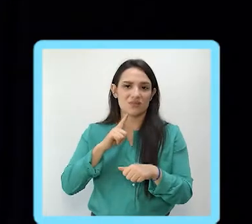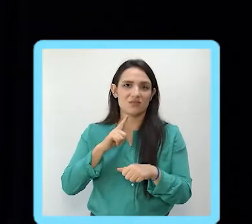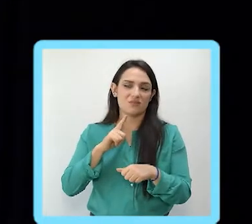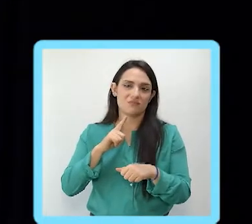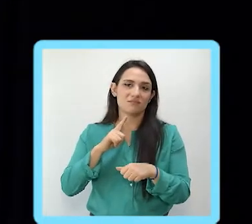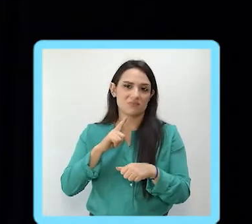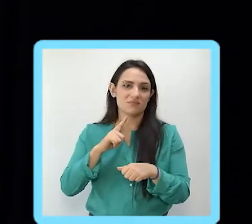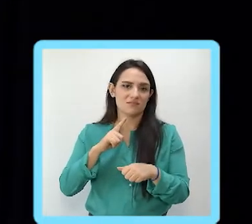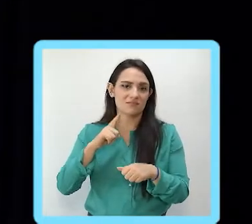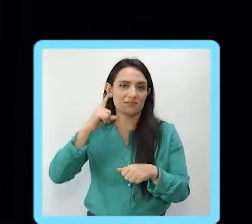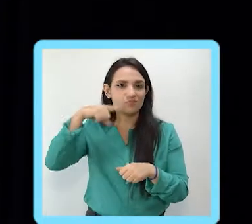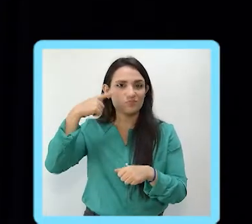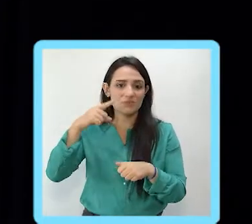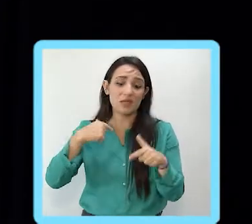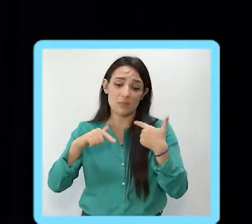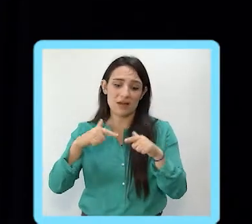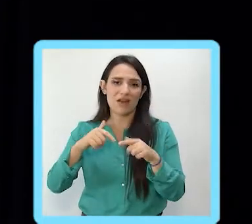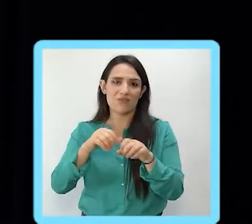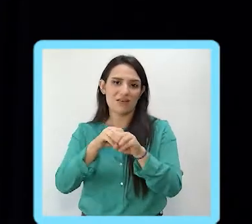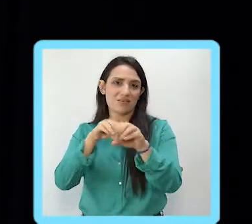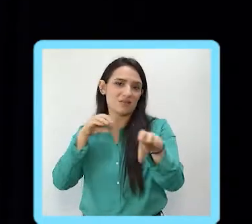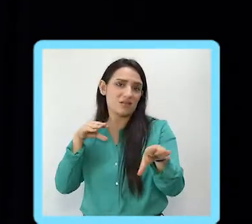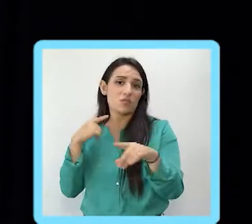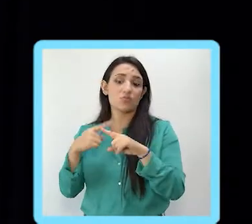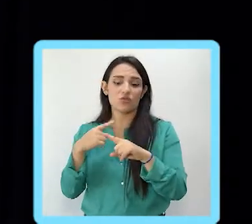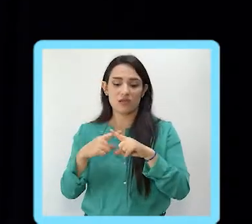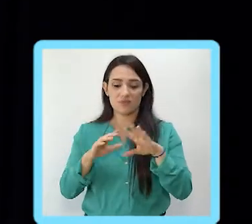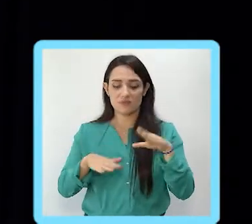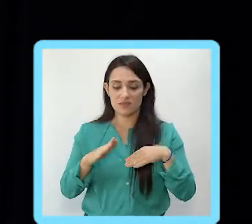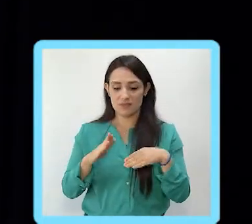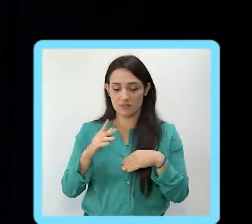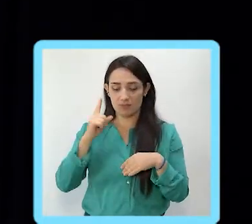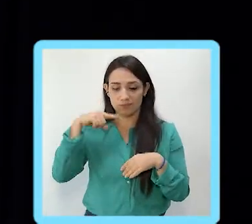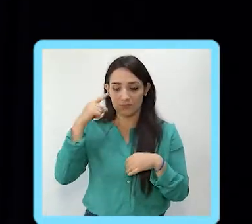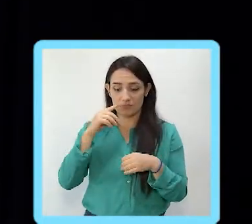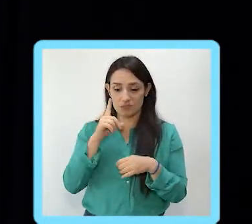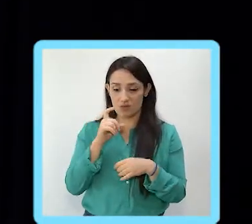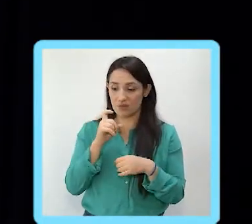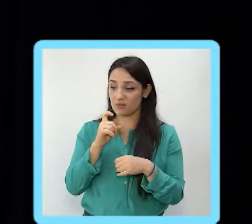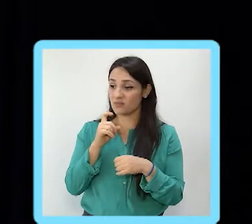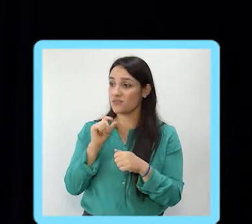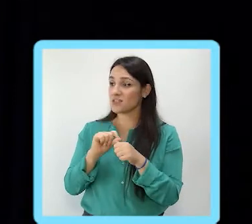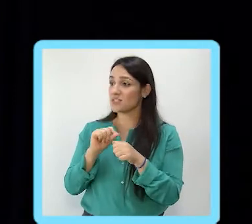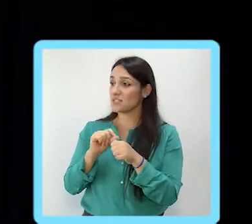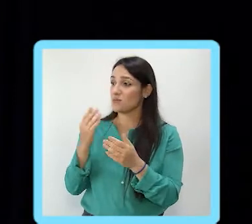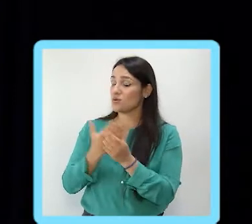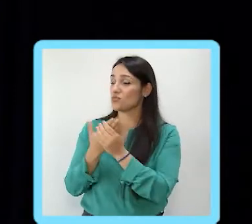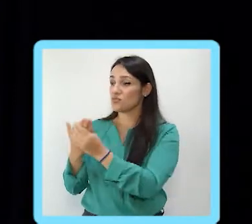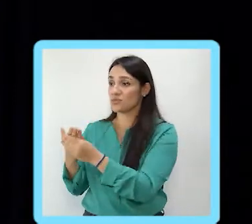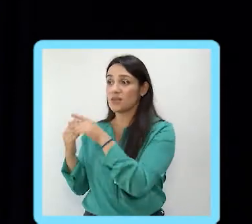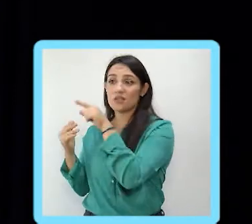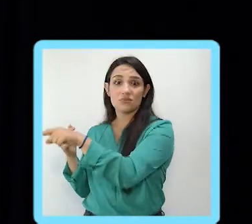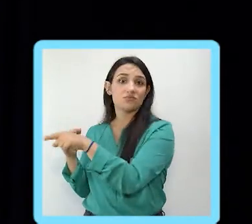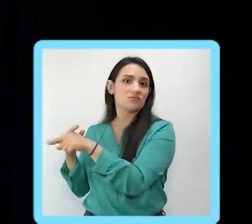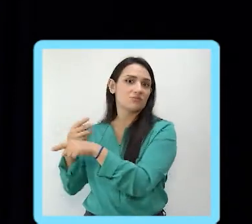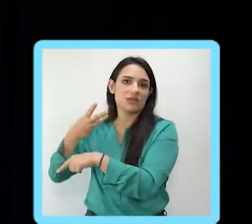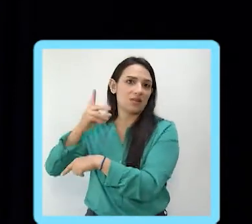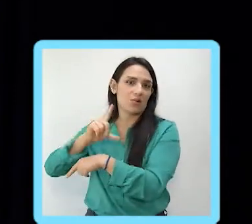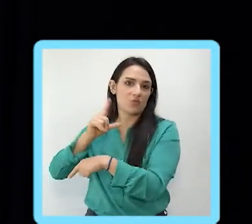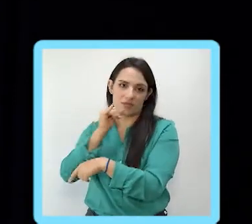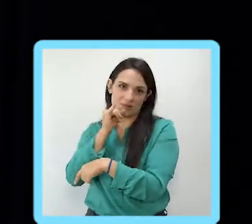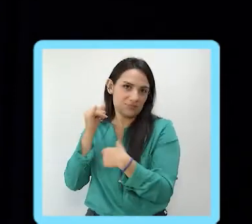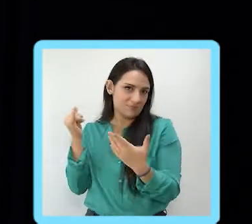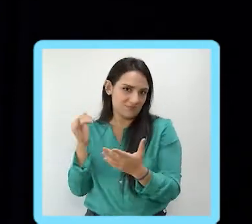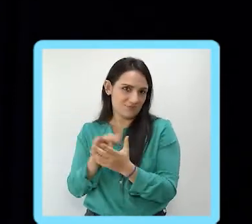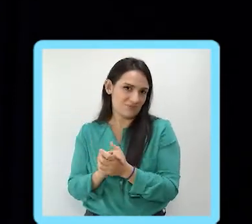distância, porque eles já atuavam em causas de outras cidades. E nós não temos assim um número muito grande de audiências, então isso